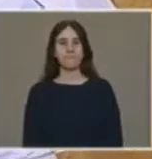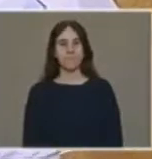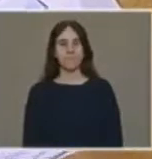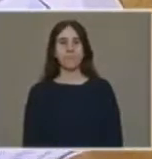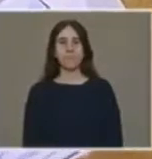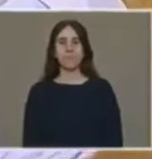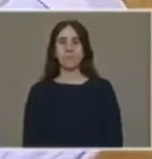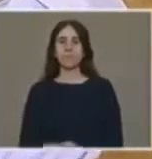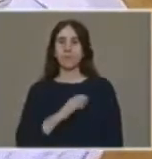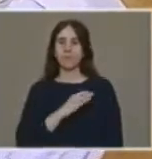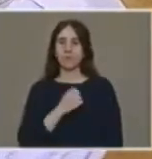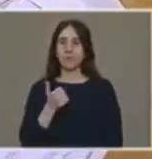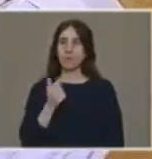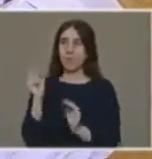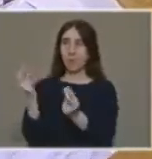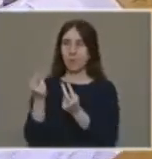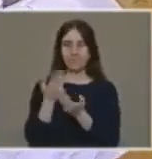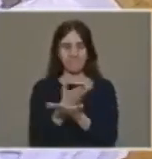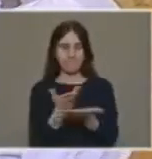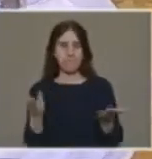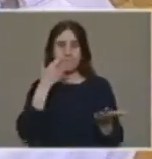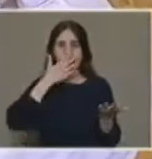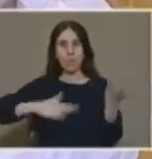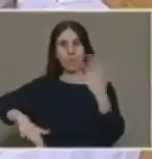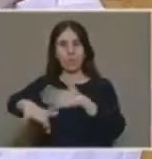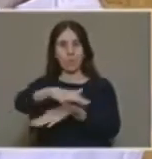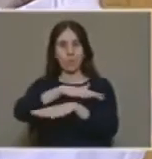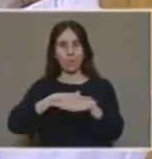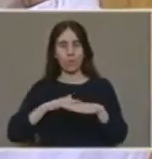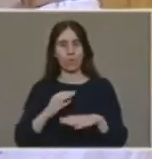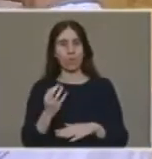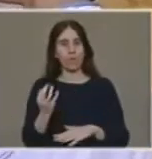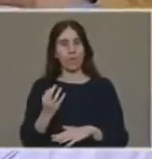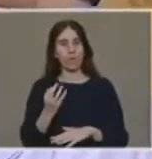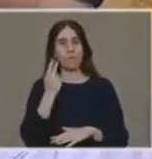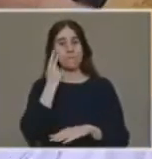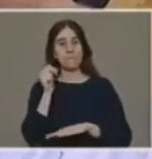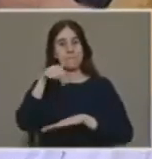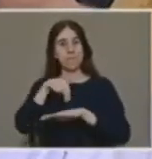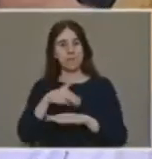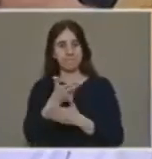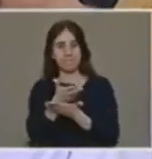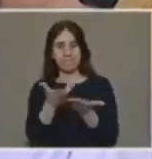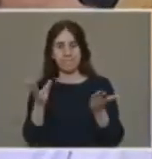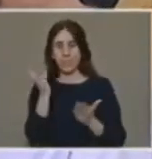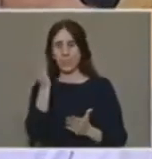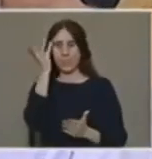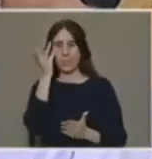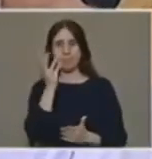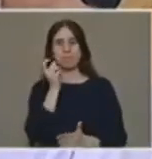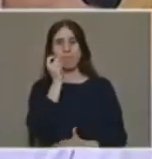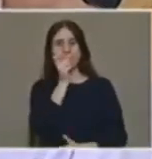Olhai com bondade, Senhor, para o vosso povo e fazei chegar à gloriosa ressurreição da carne aqueles